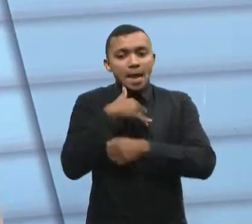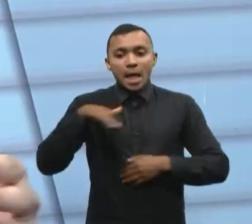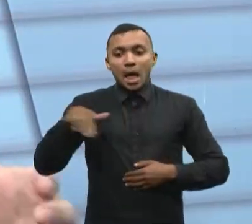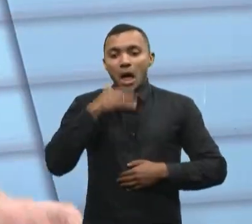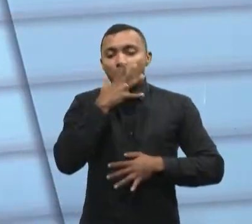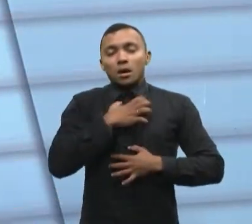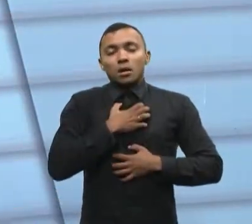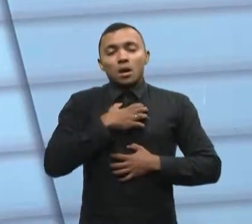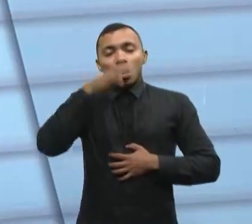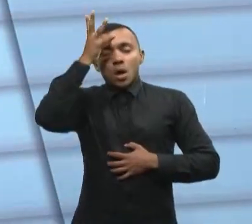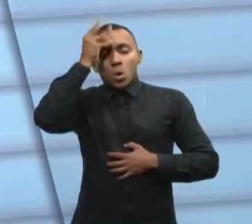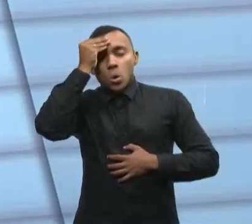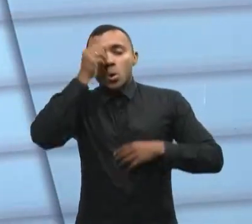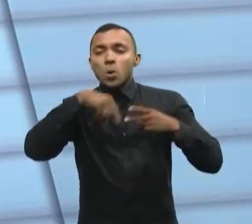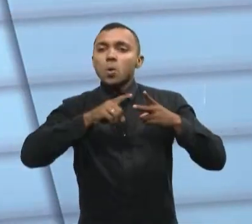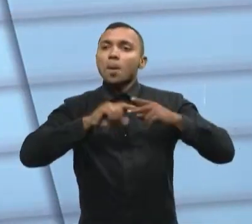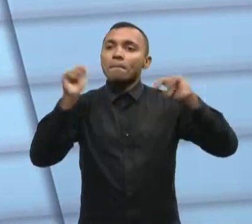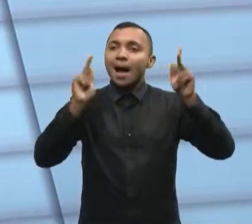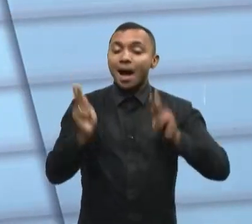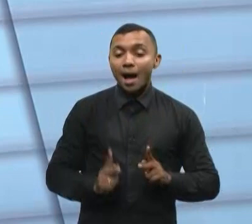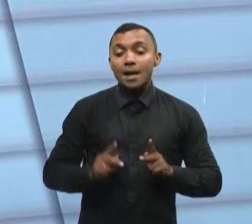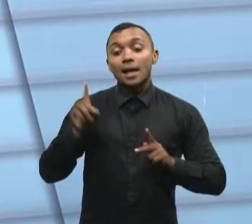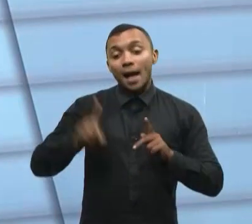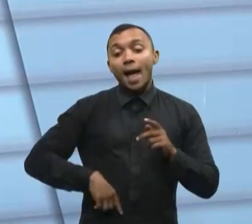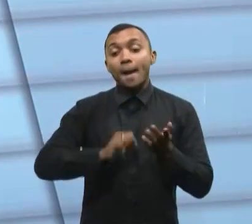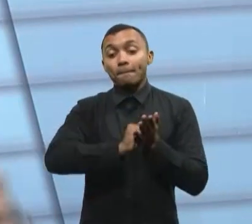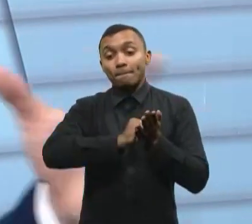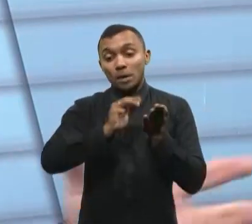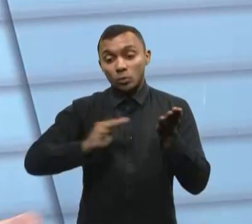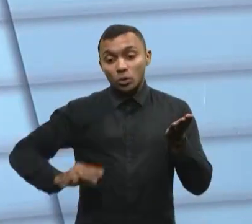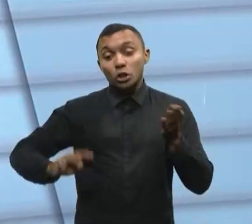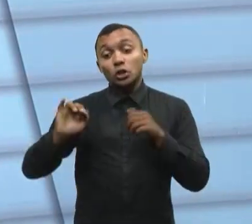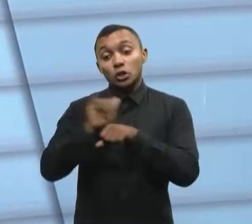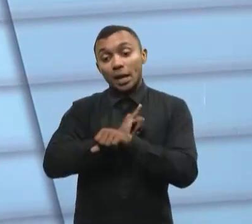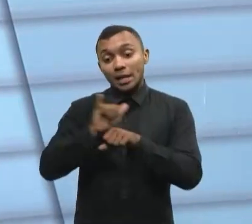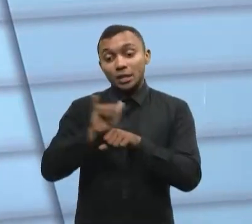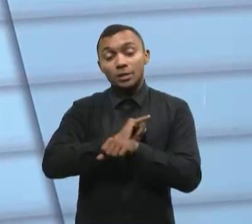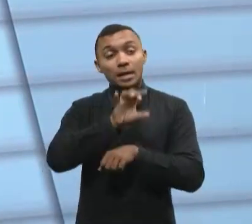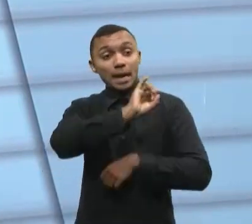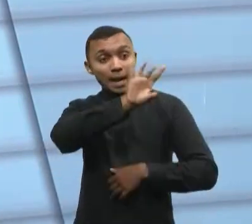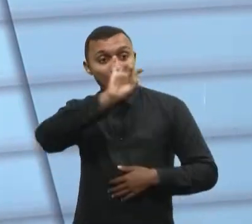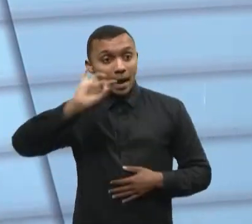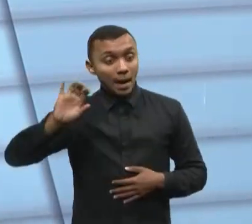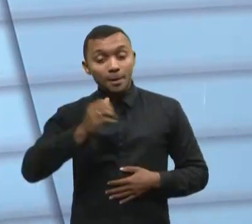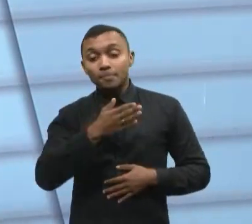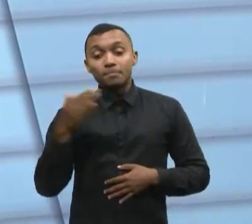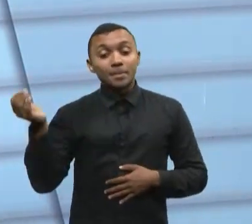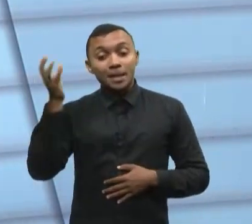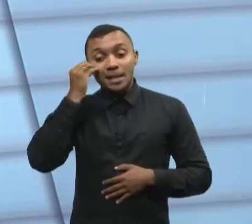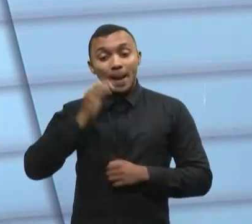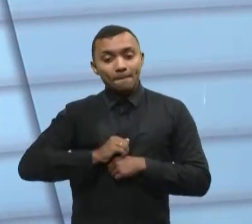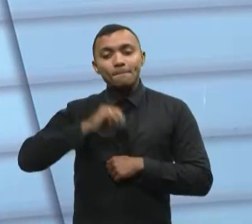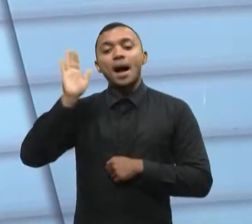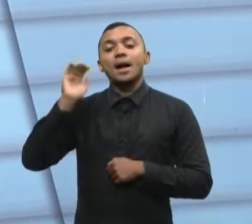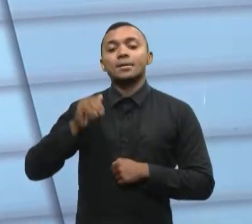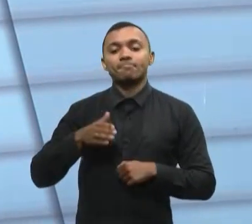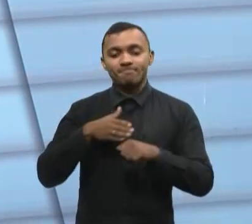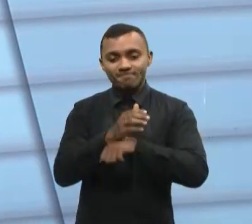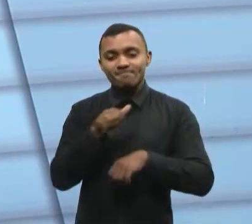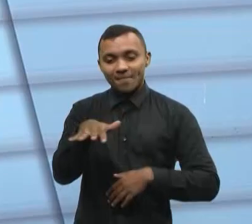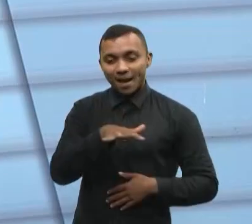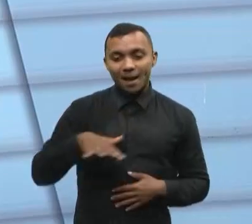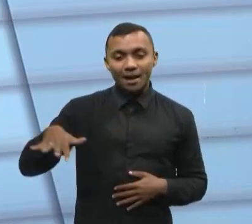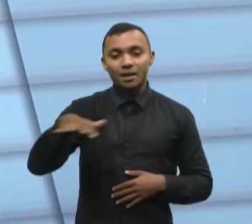fica mais calma, ela consegue se aliviar. Então são estratégias que a gente, conforme cada um, a gente vai lendo cada um para conseguir atuar nessa área, nessa